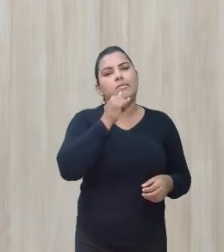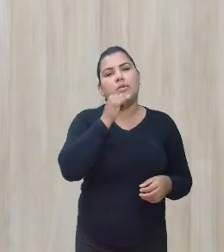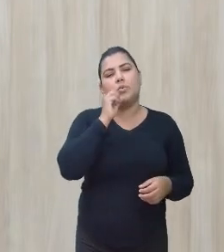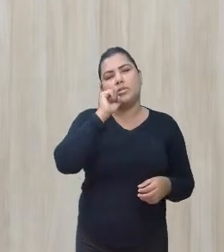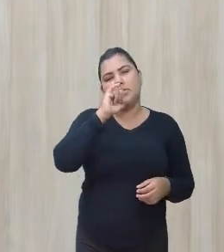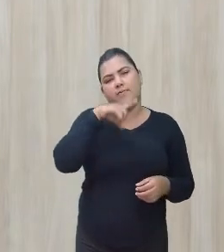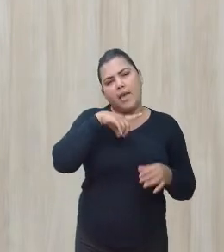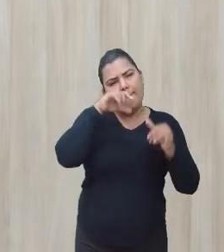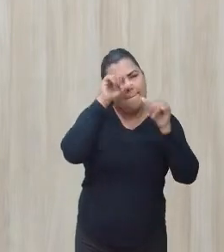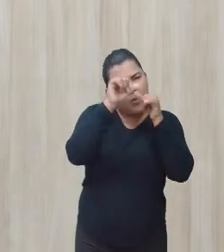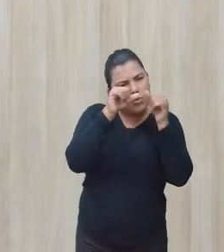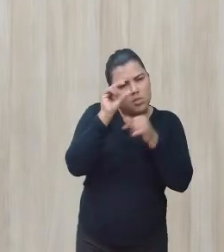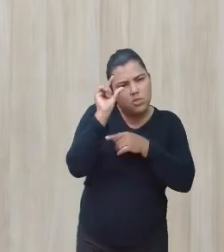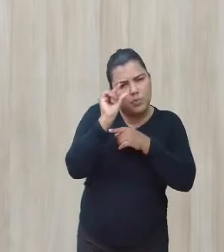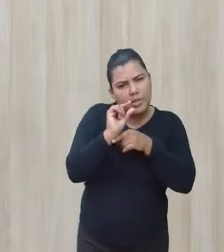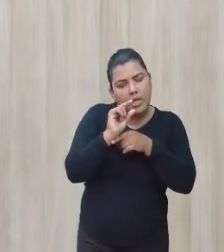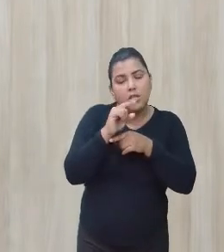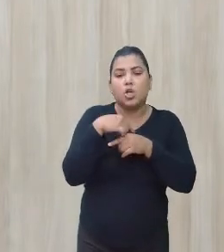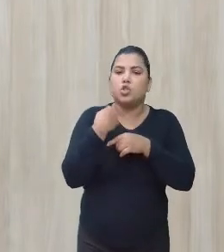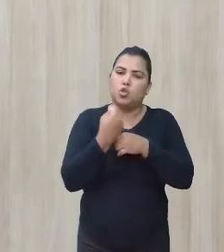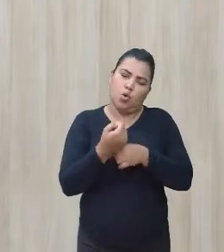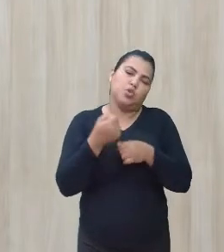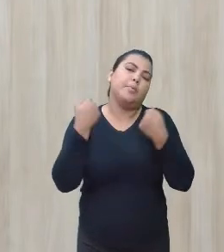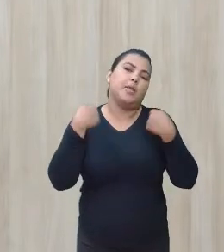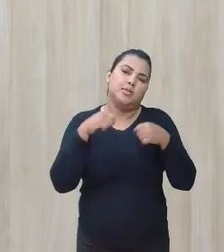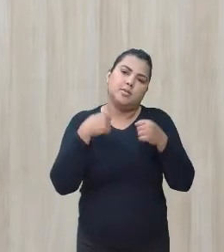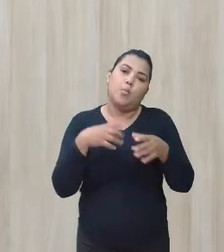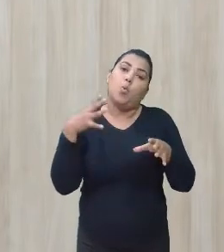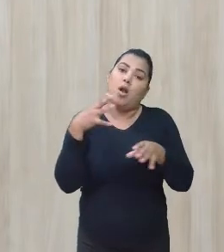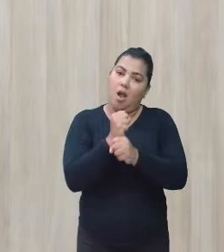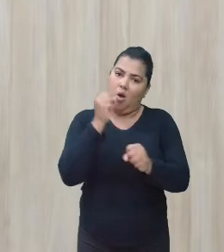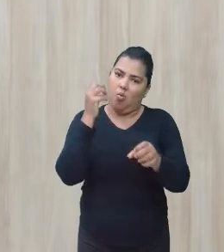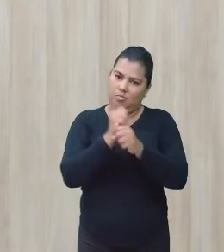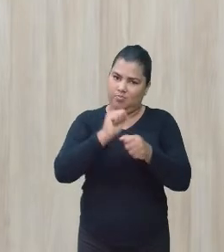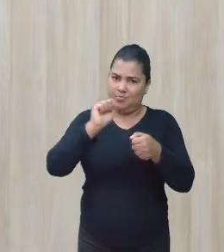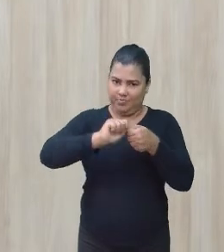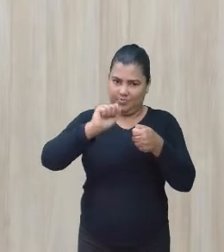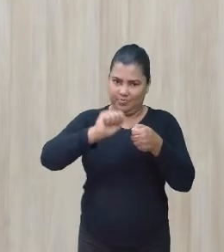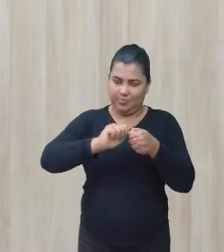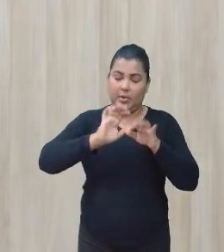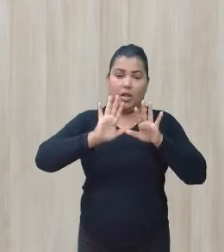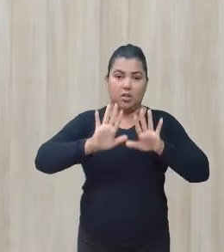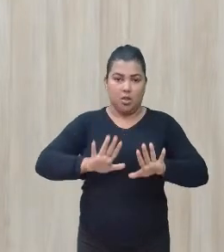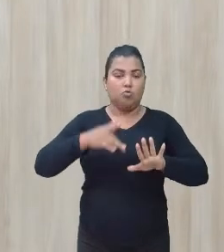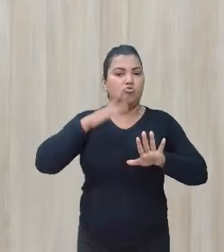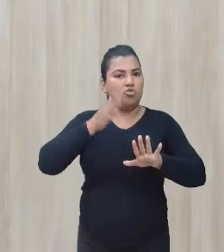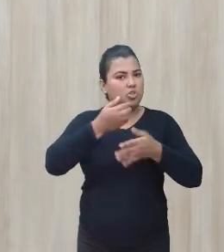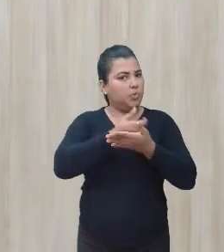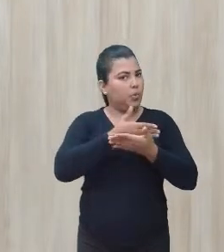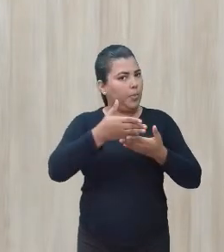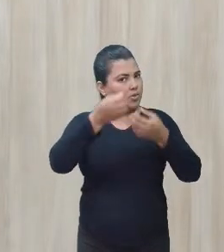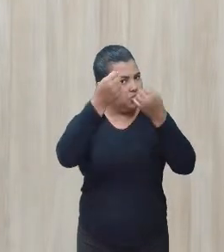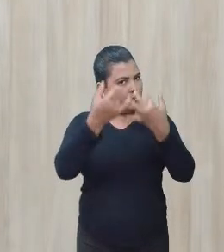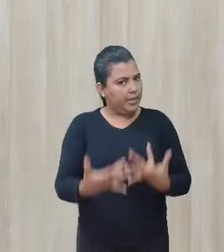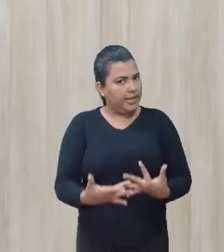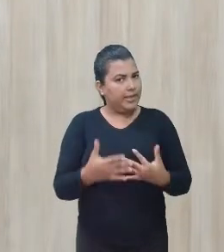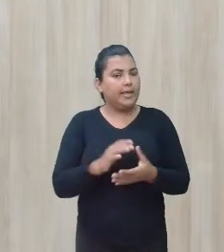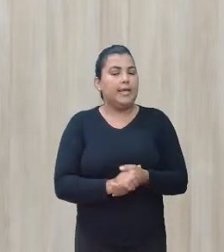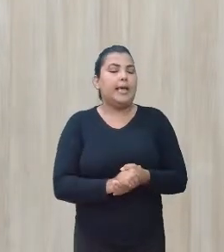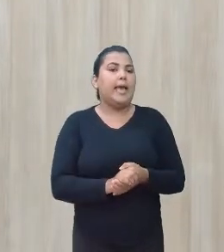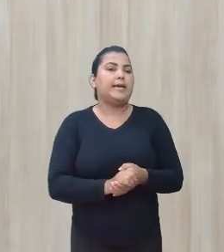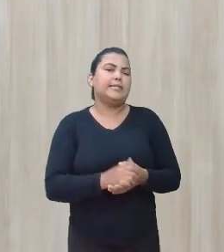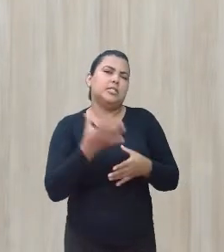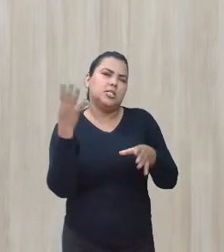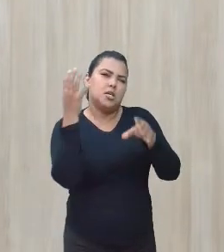gente só vai poder fazer isso através da verificação do cálculo, tá certo? Então, como eu disse inicialmente, todas as expressões, todos